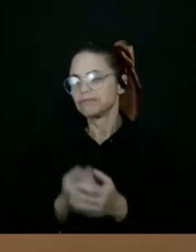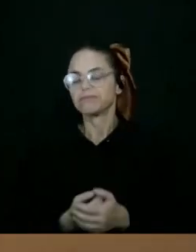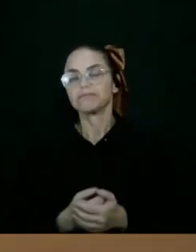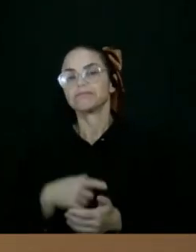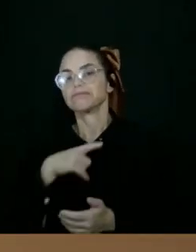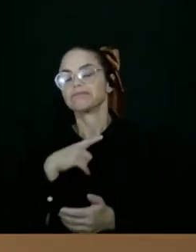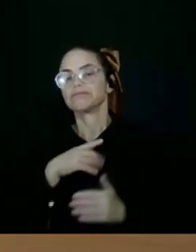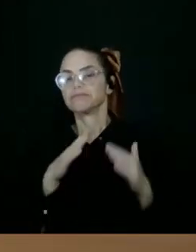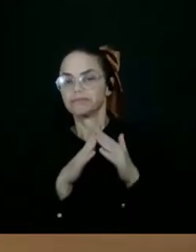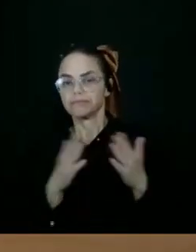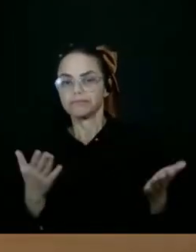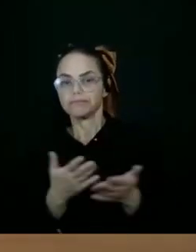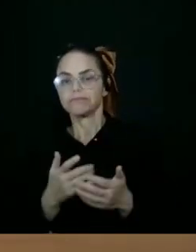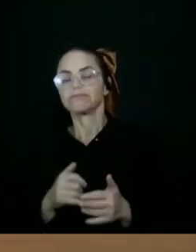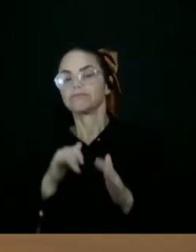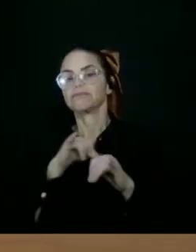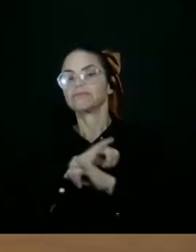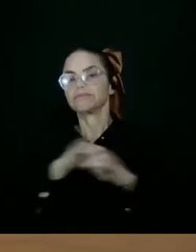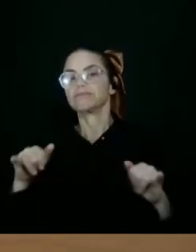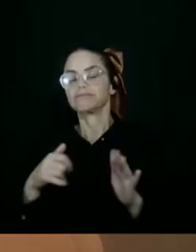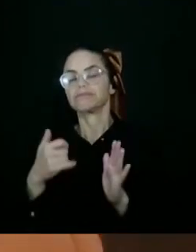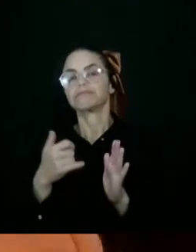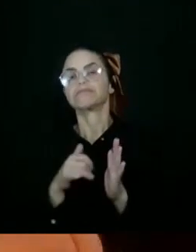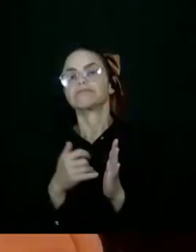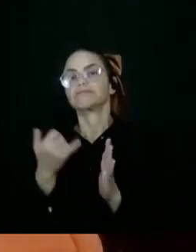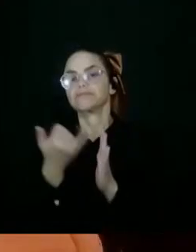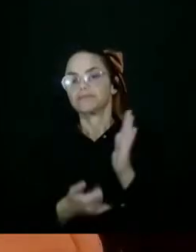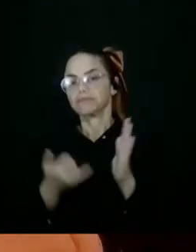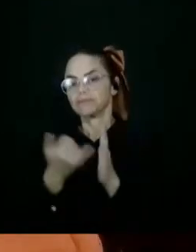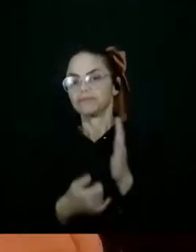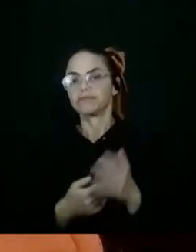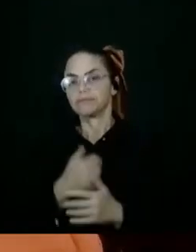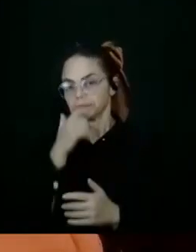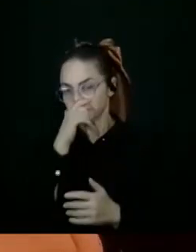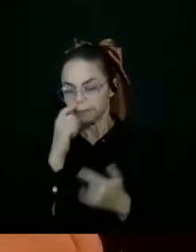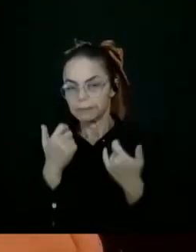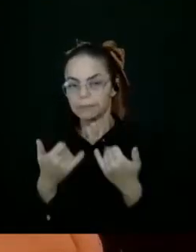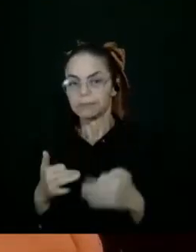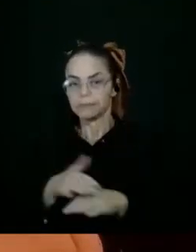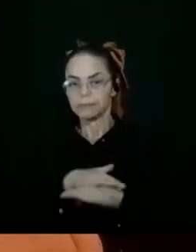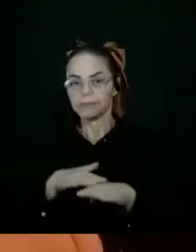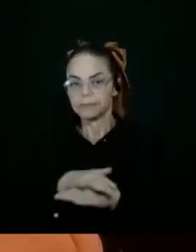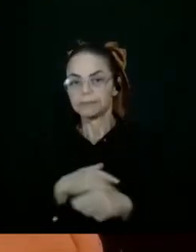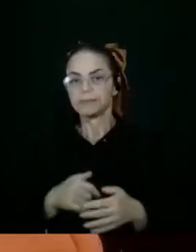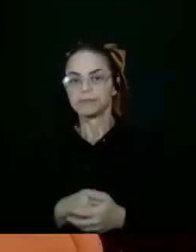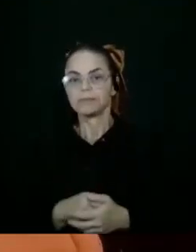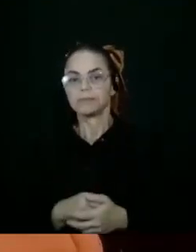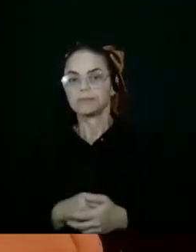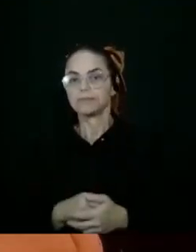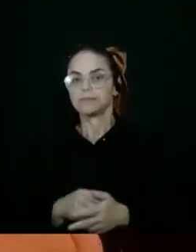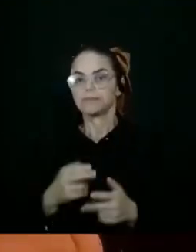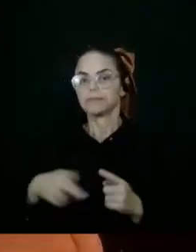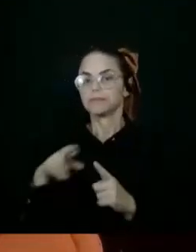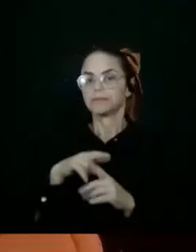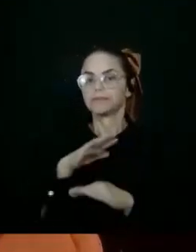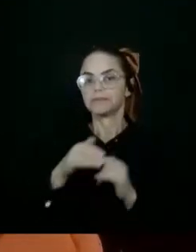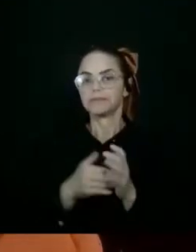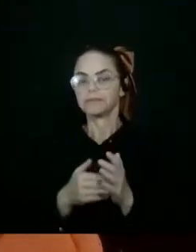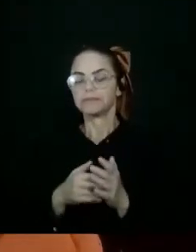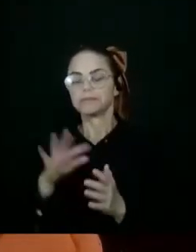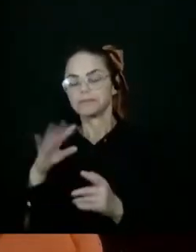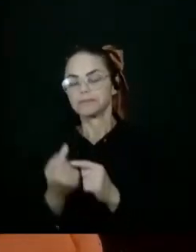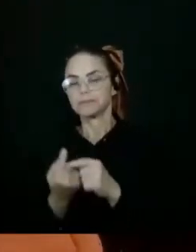a declaração do imposto de renda? Como já conversamos, essa declaração é referente a tudo que ocorreu no ano